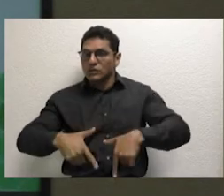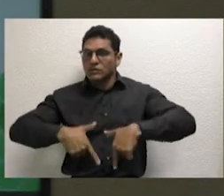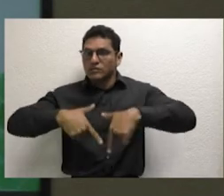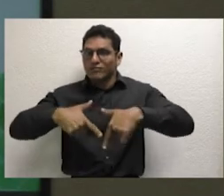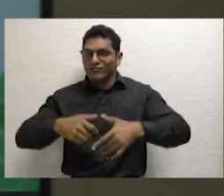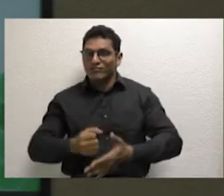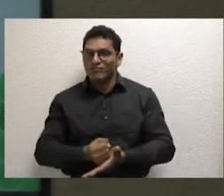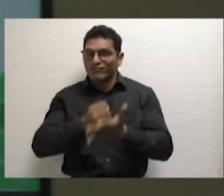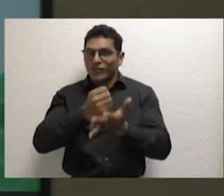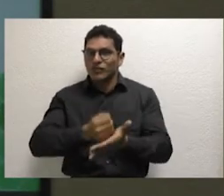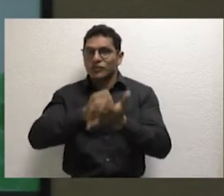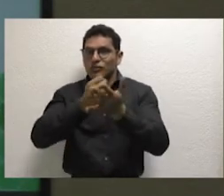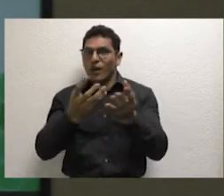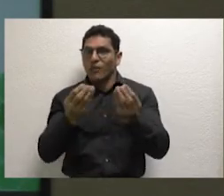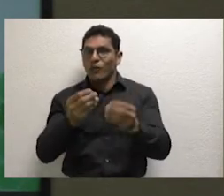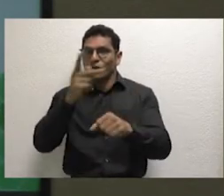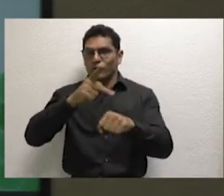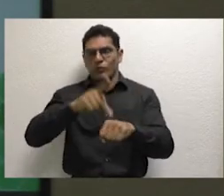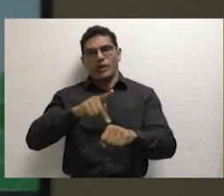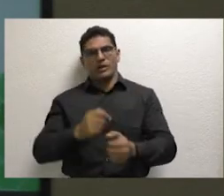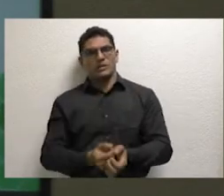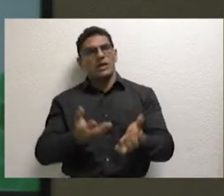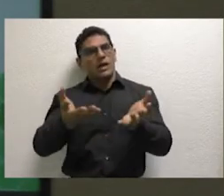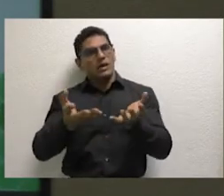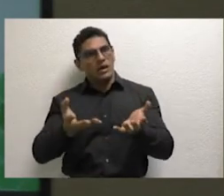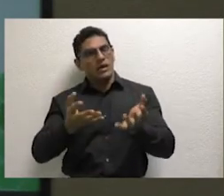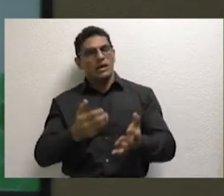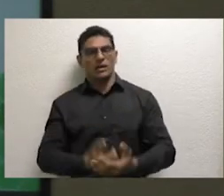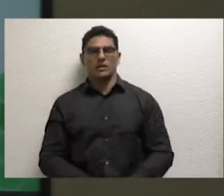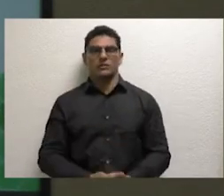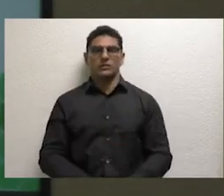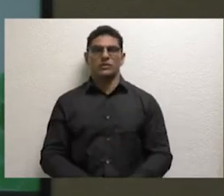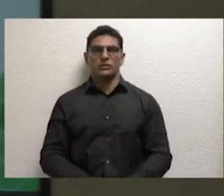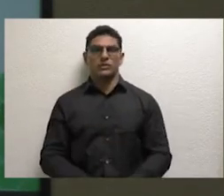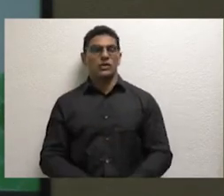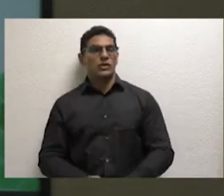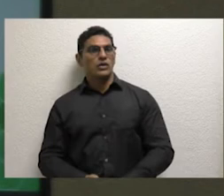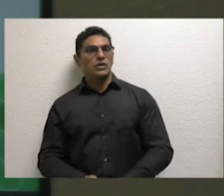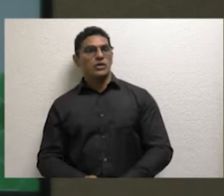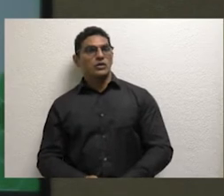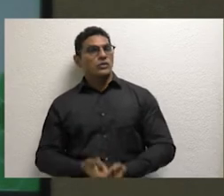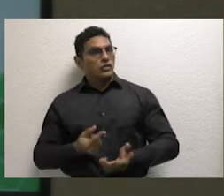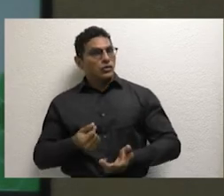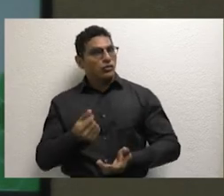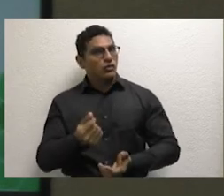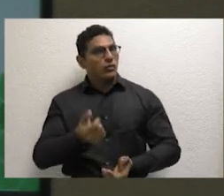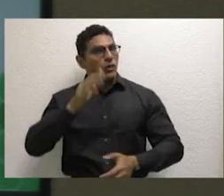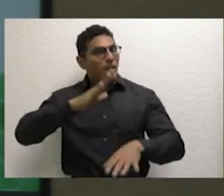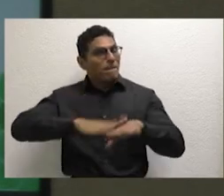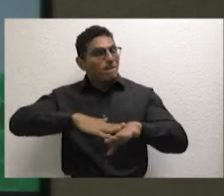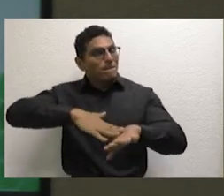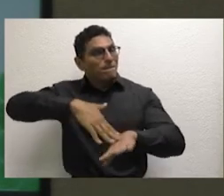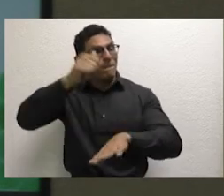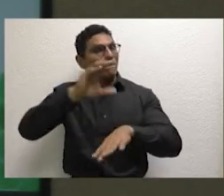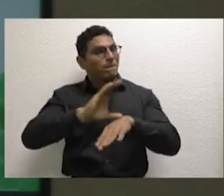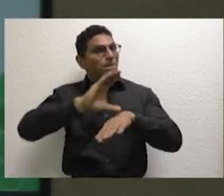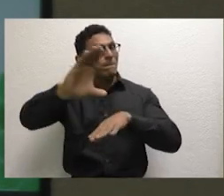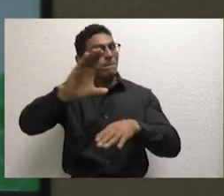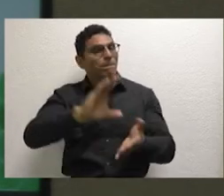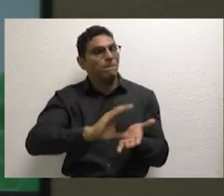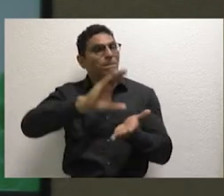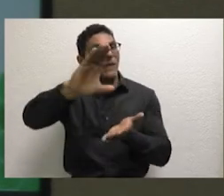socialmente para o país nós estamos querendo oportunidade de contribuir ainda mais porque grande parte